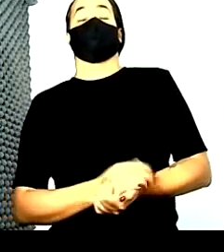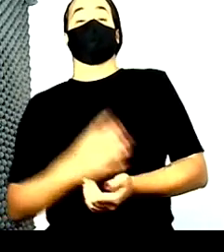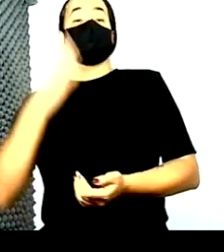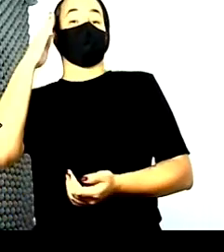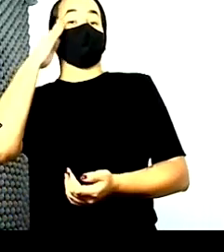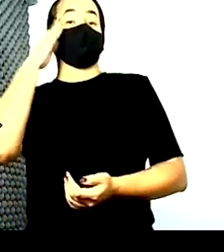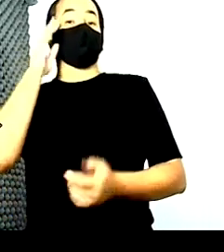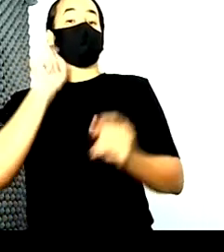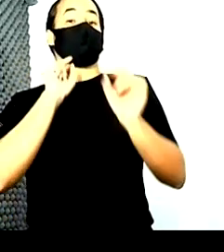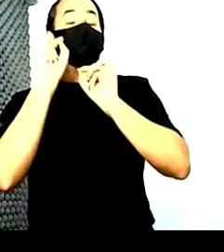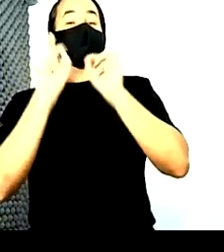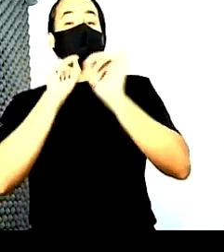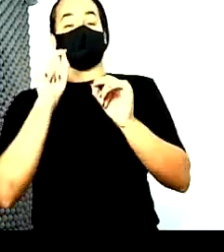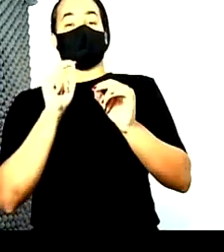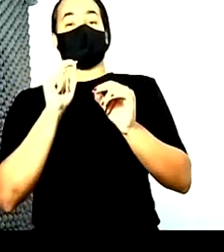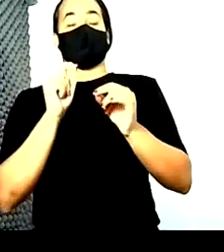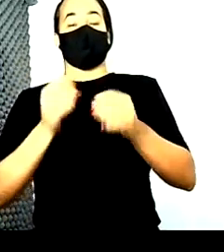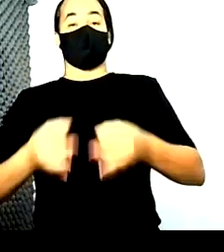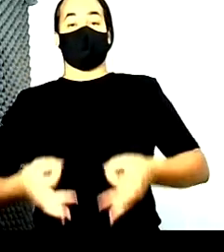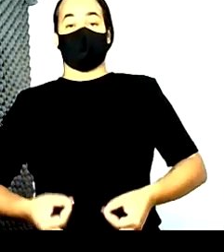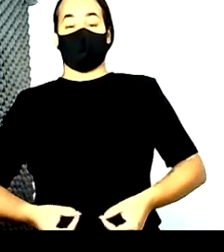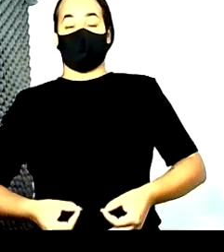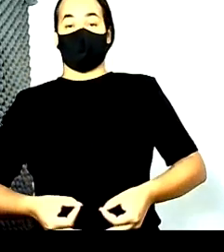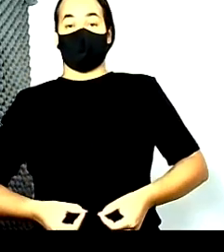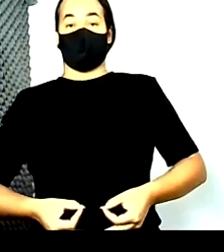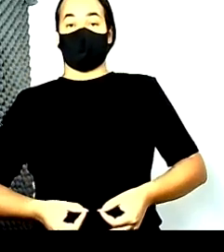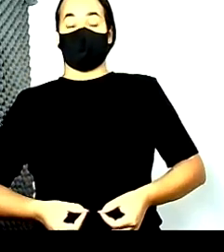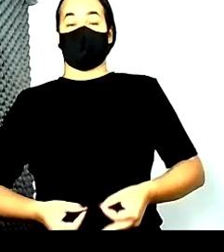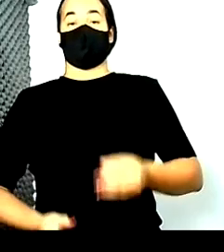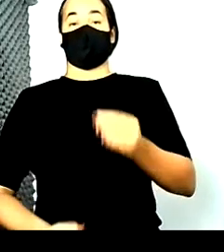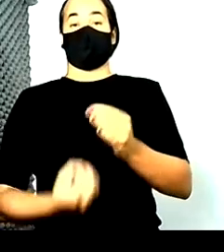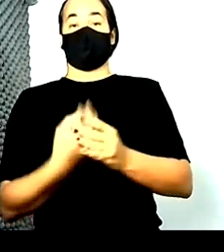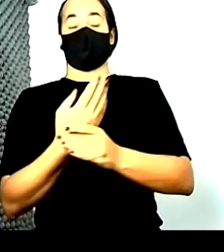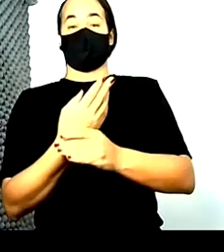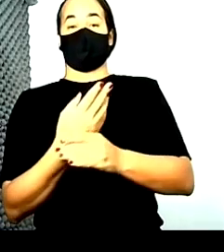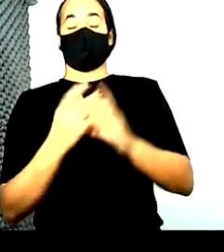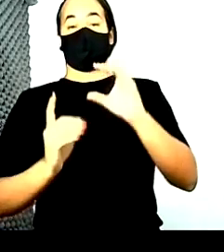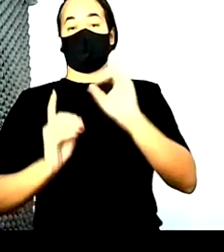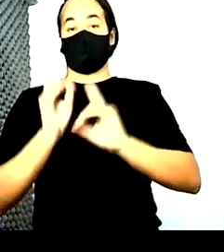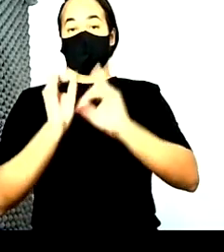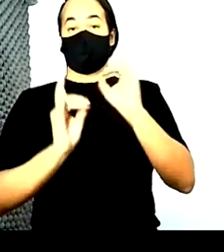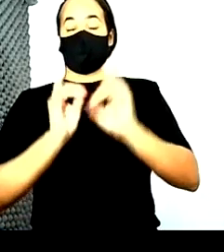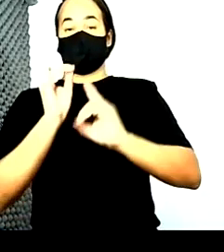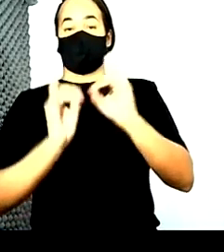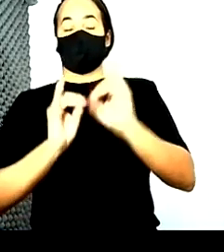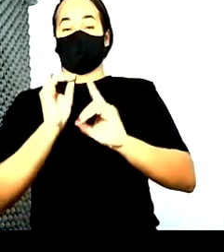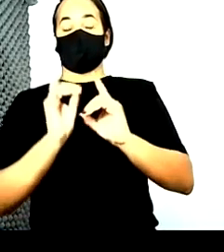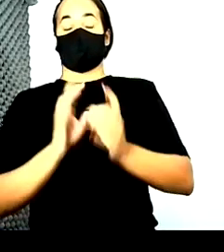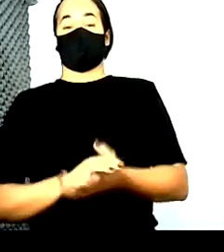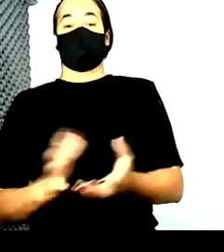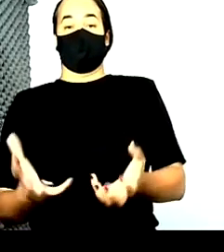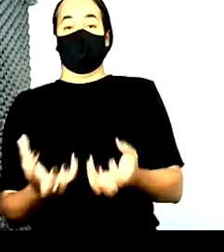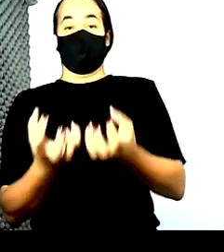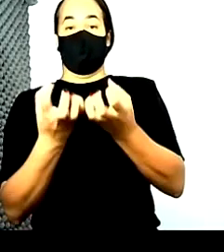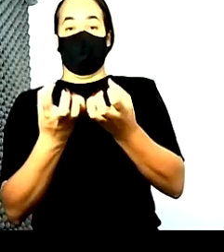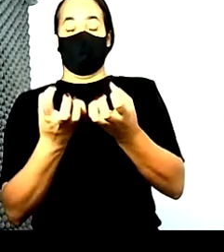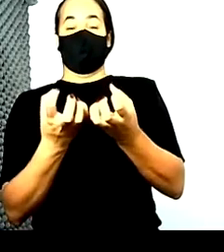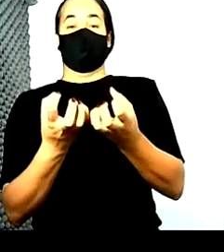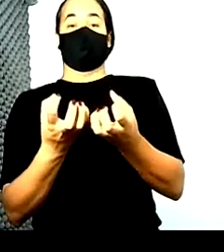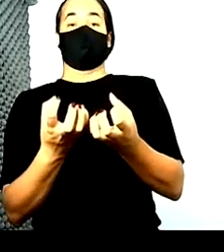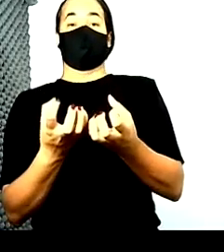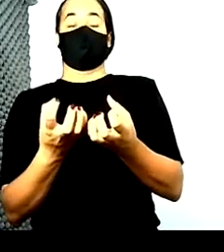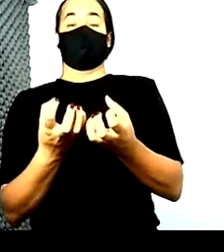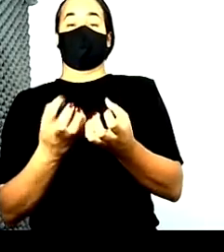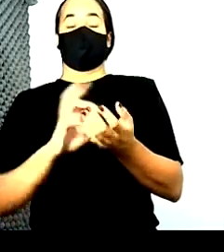que, enquanto os ovários produzem o estrogênio e a progesterona, os testículos vão produzir a